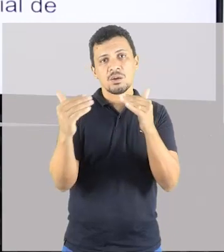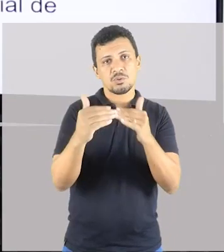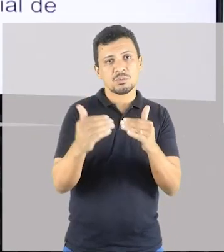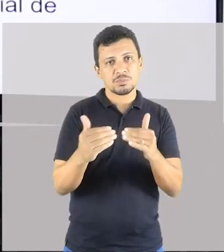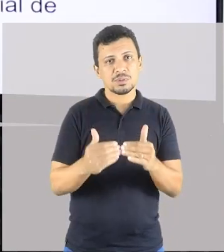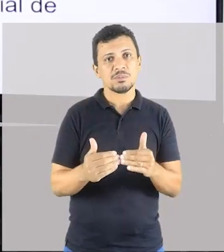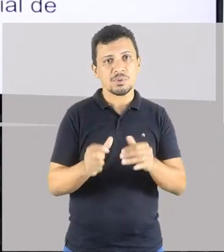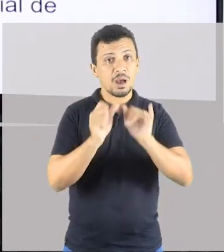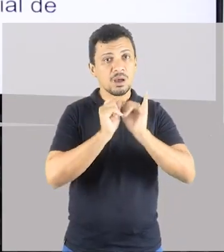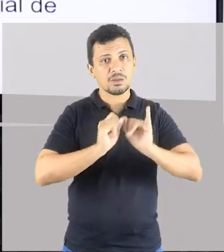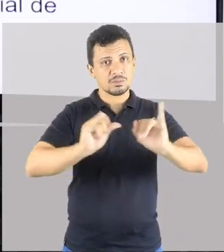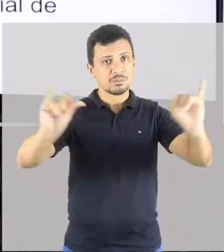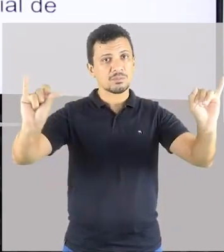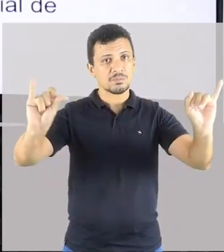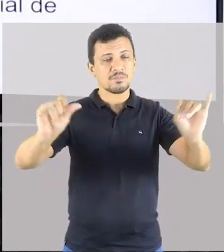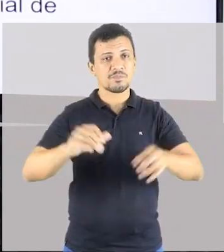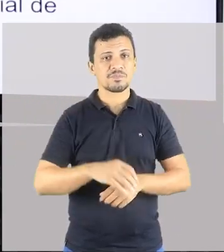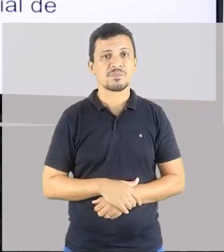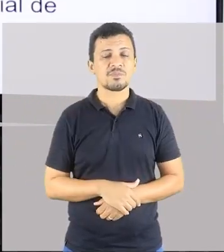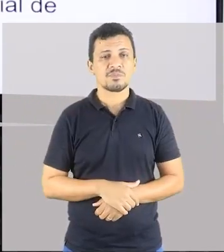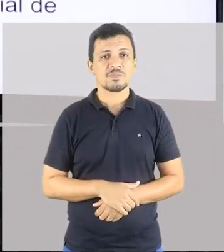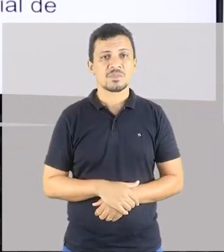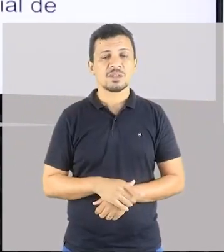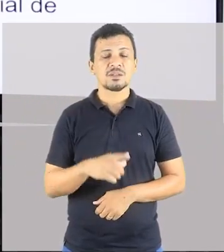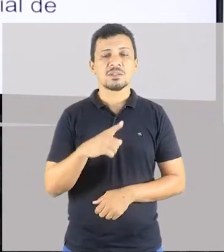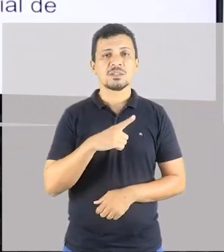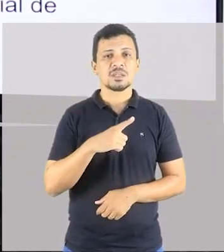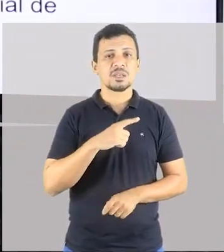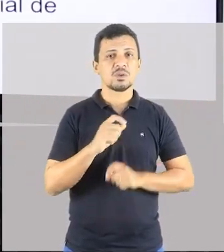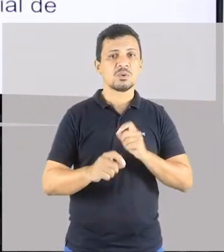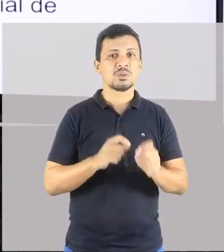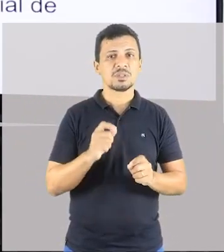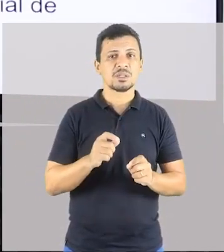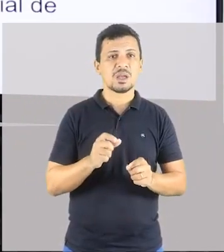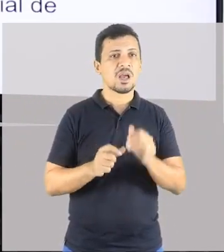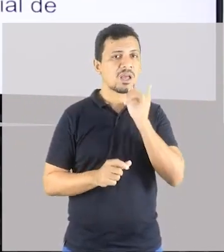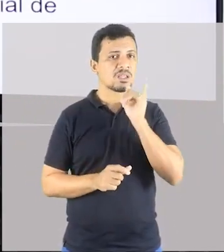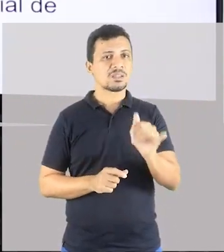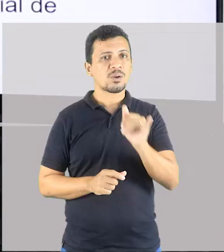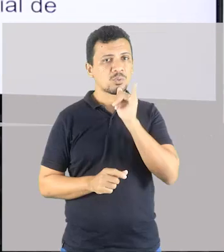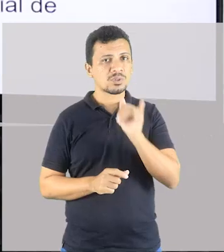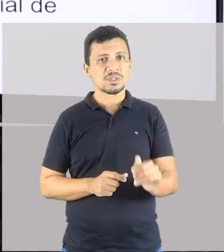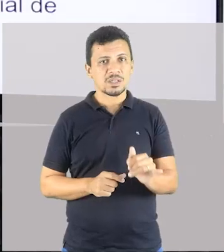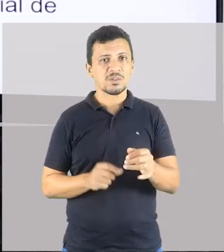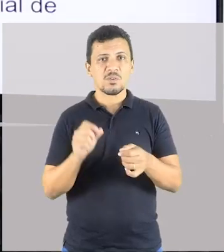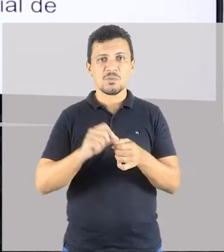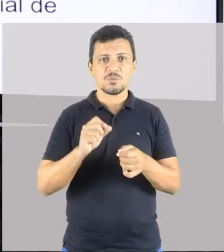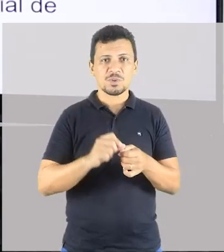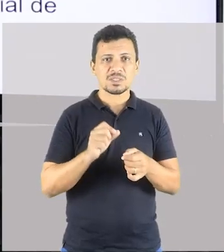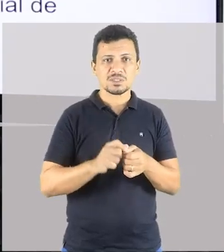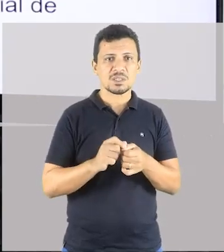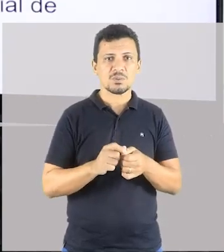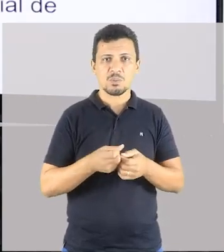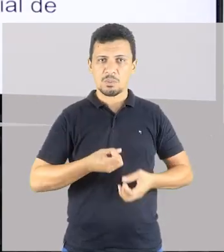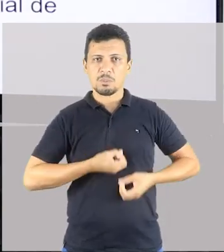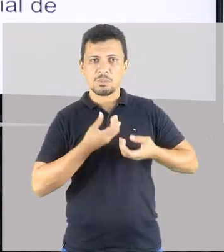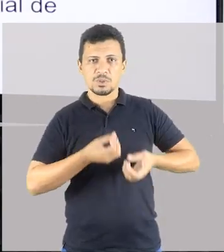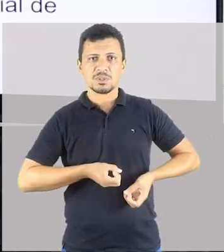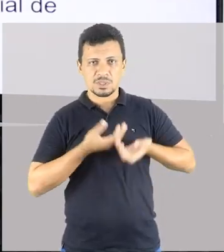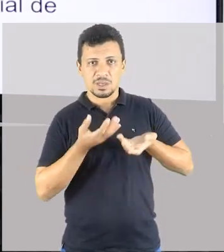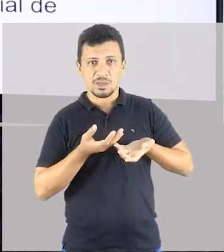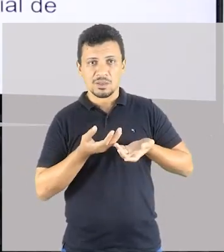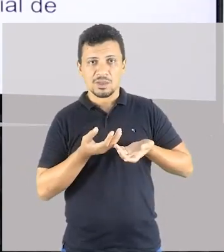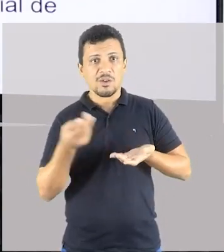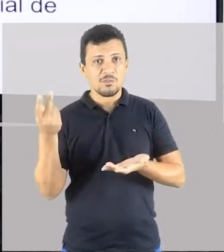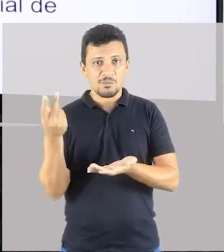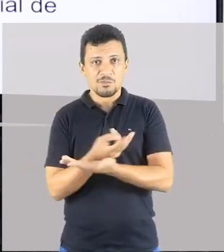aí à notícia, tá? Então, nesse caso, pelo fato de ele estar contando, fazendo uma poesia como se ele estivesse contando um fato, ele